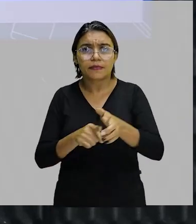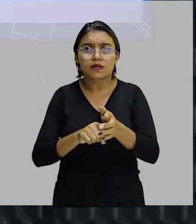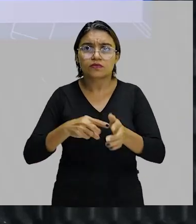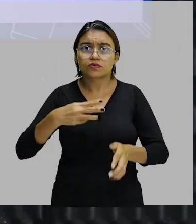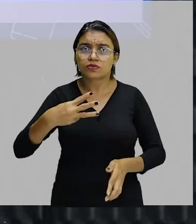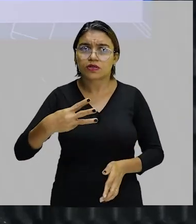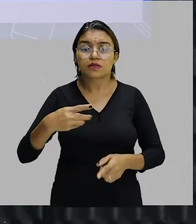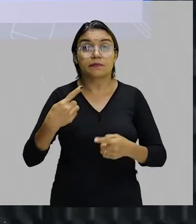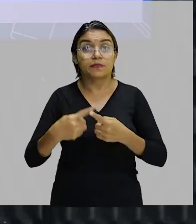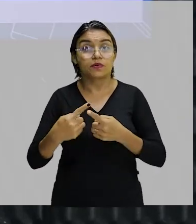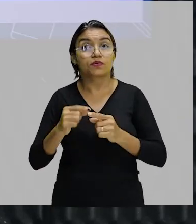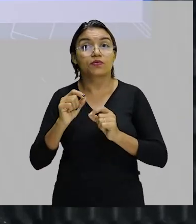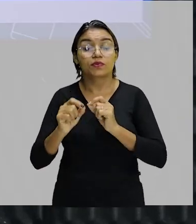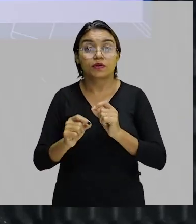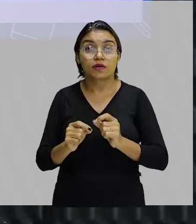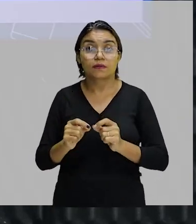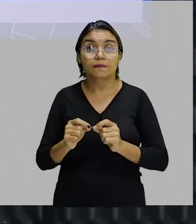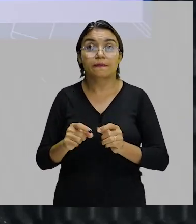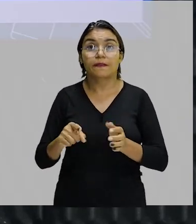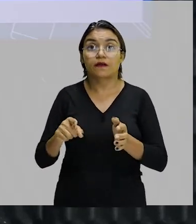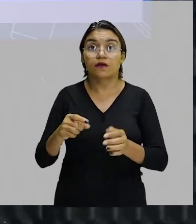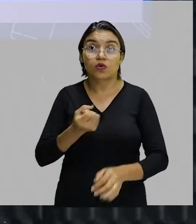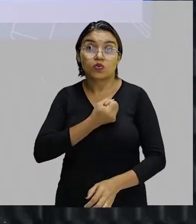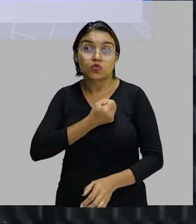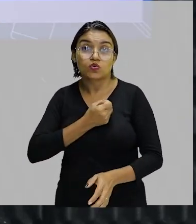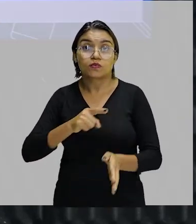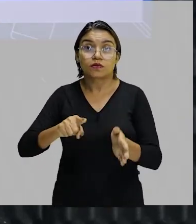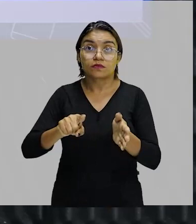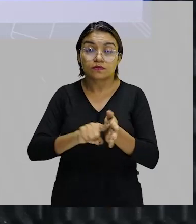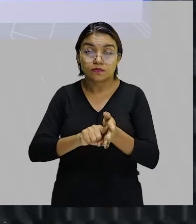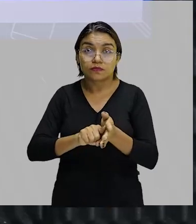justamente porque um número negativo elevado a um